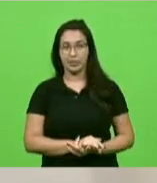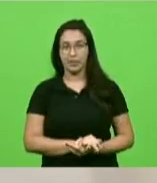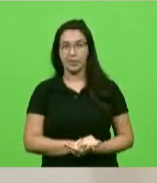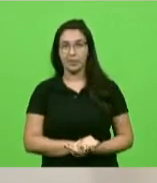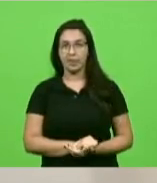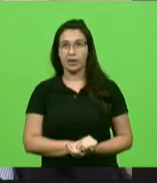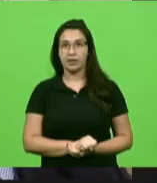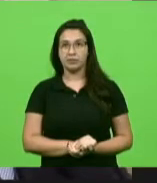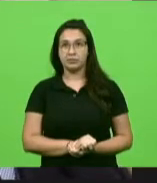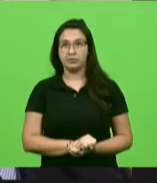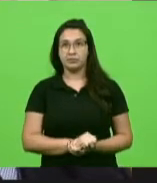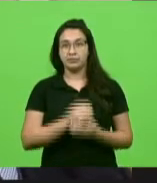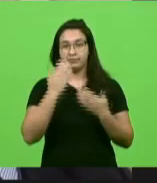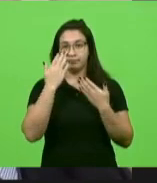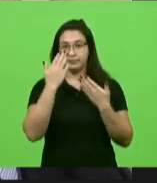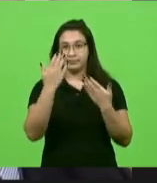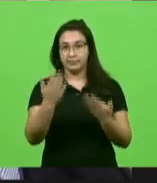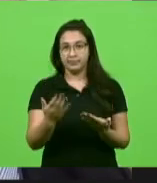Muito obrigado,